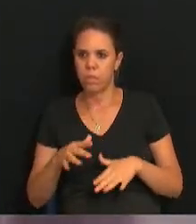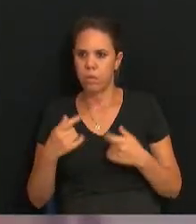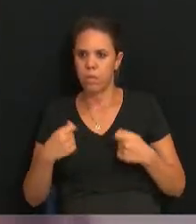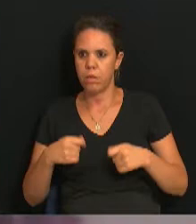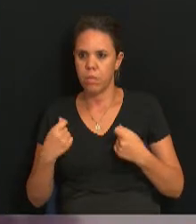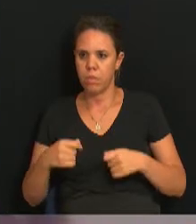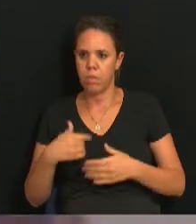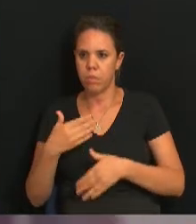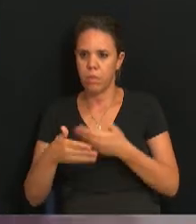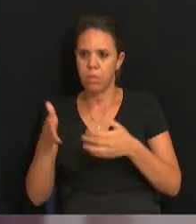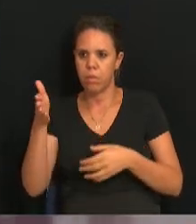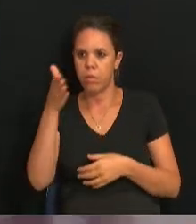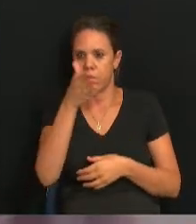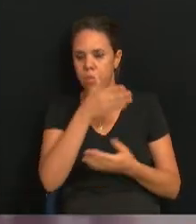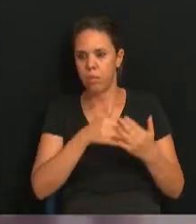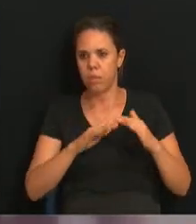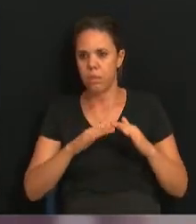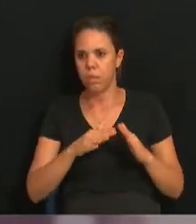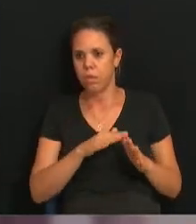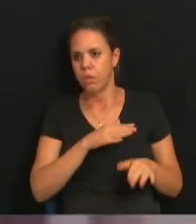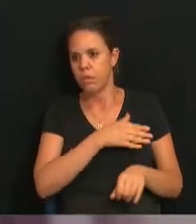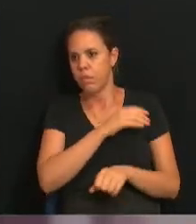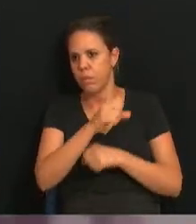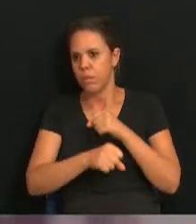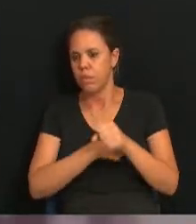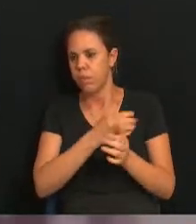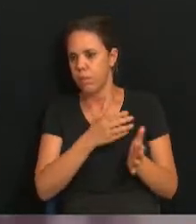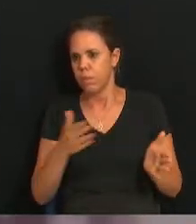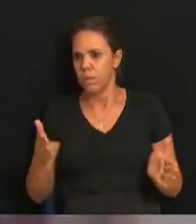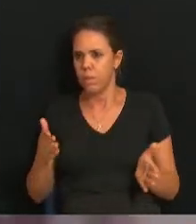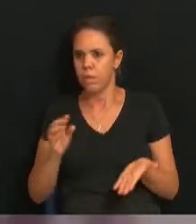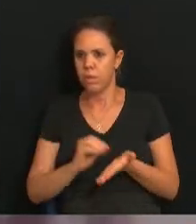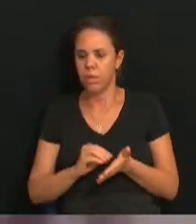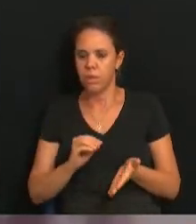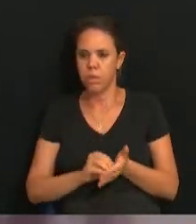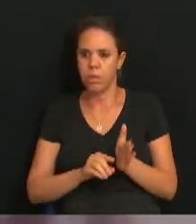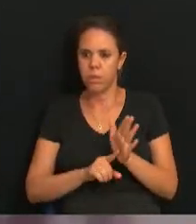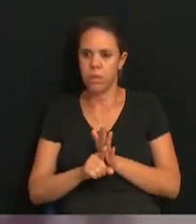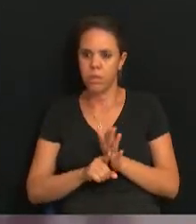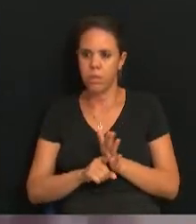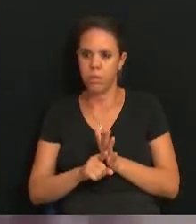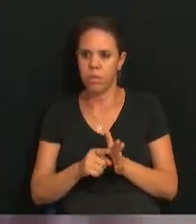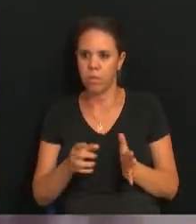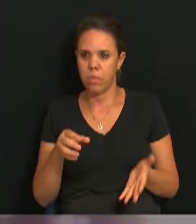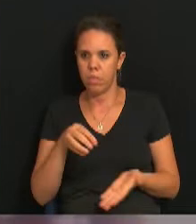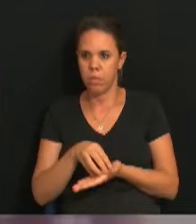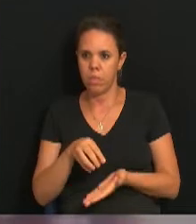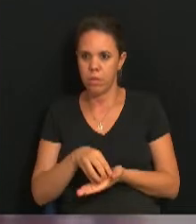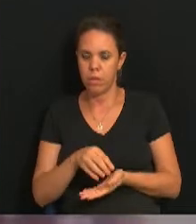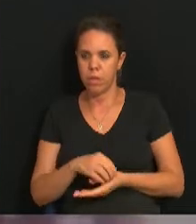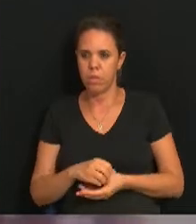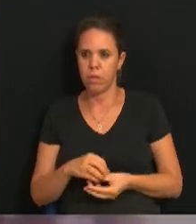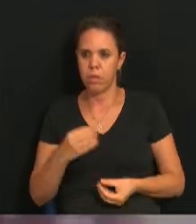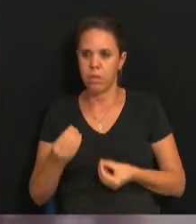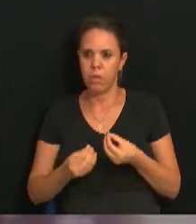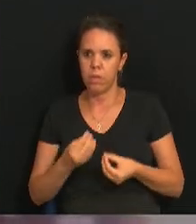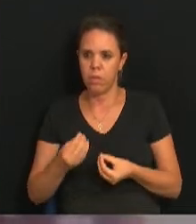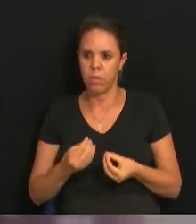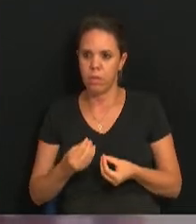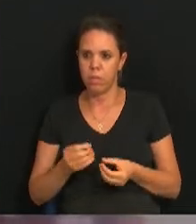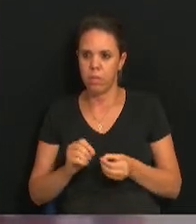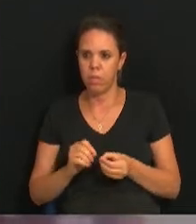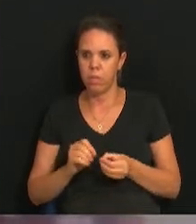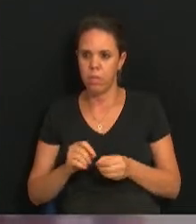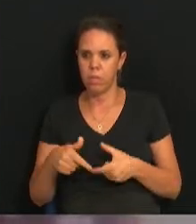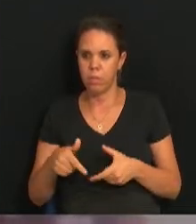andar em várias escolas durante o ano pela falta de estudo de demanda mesmo dentro da rede. Como que você faz um trabalho